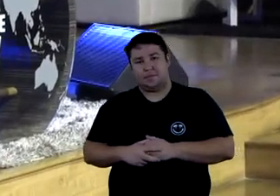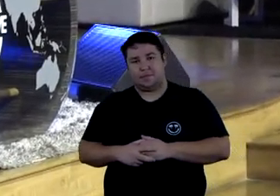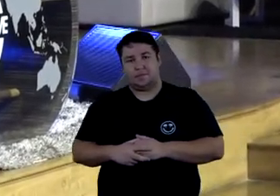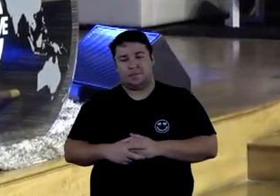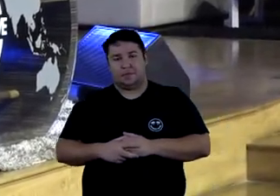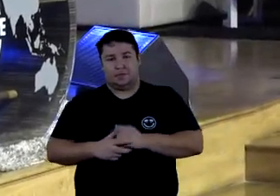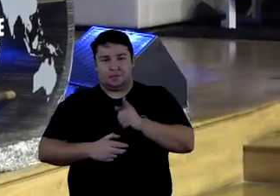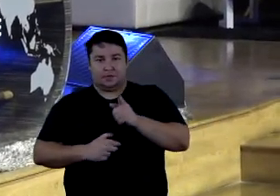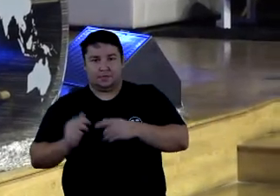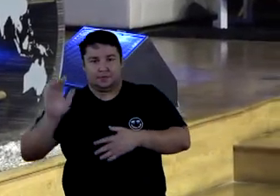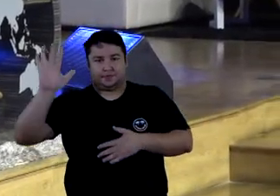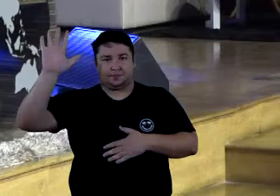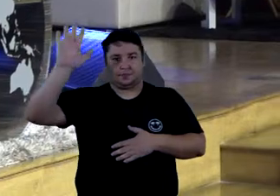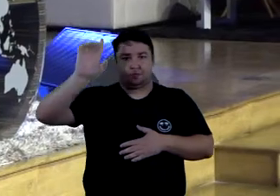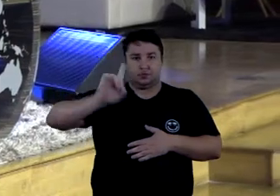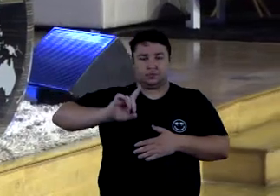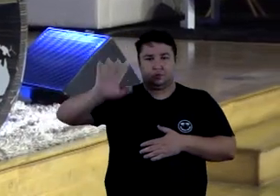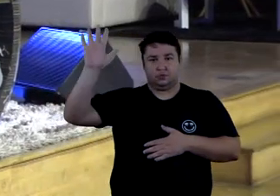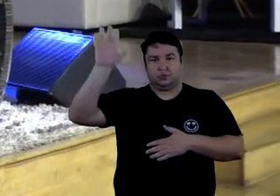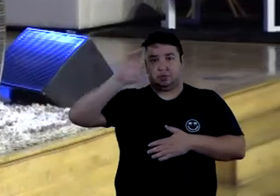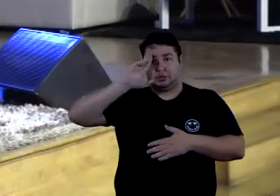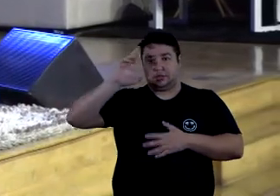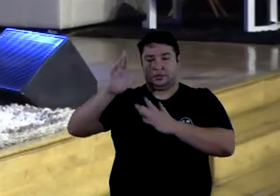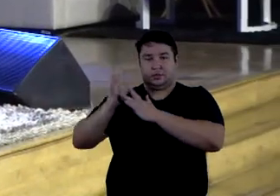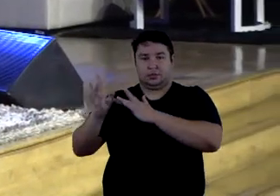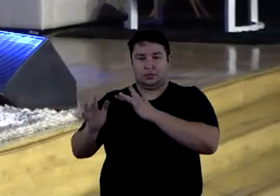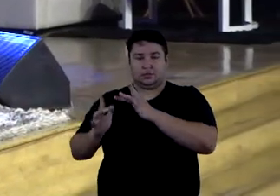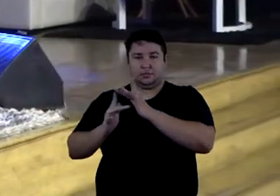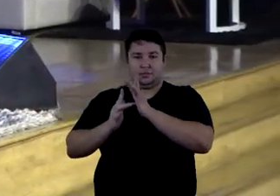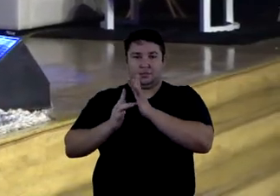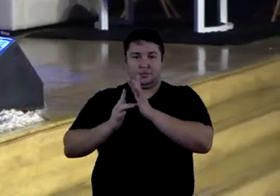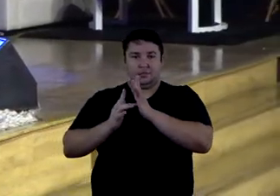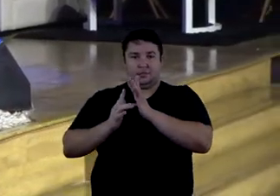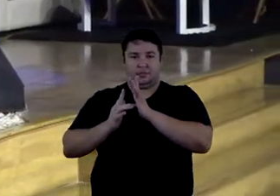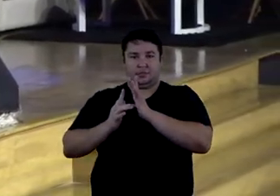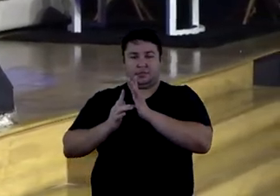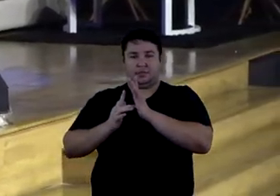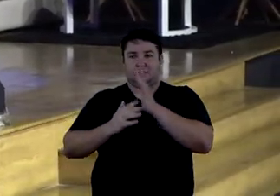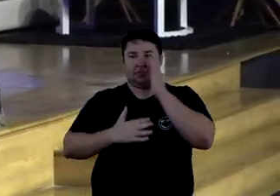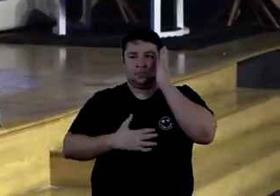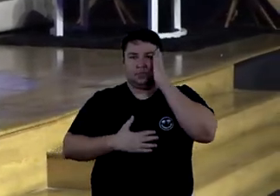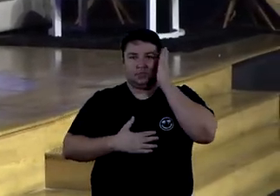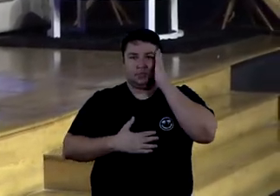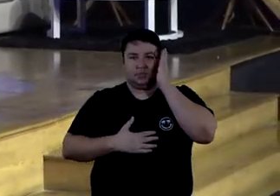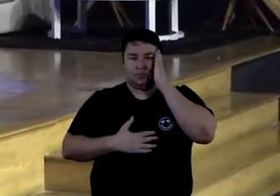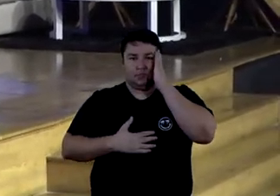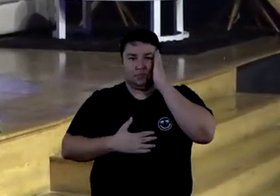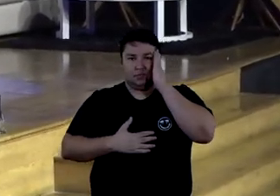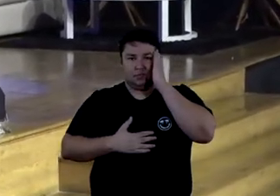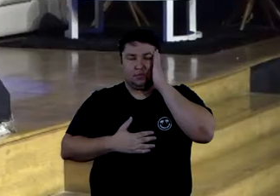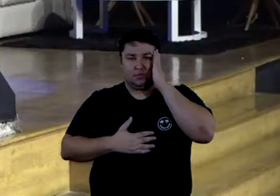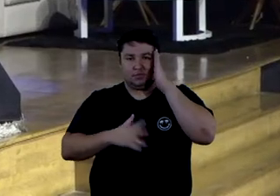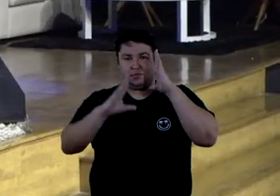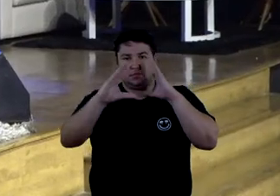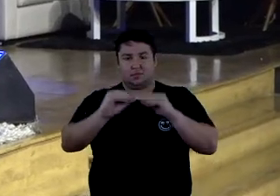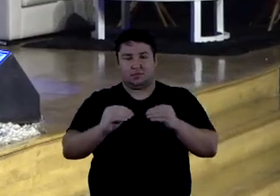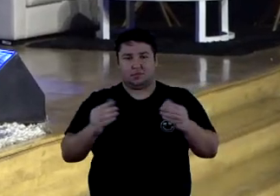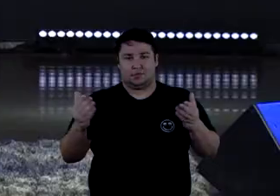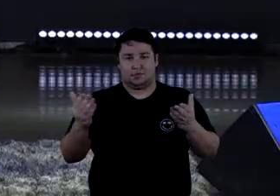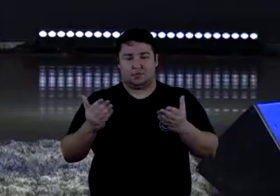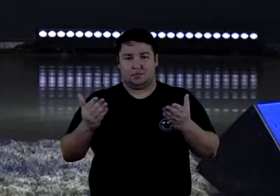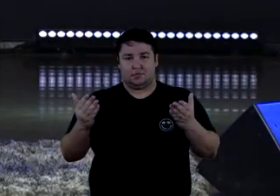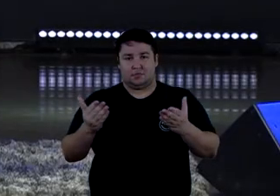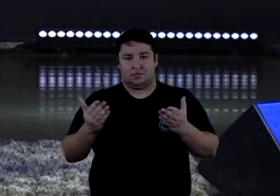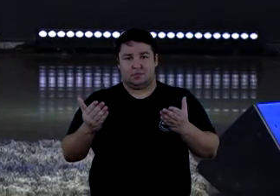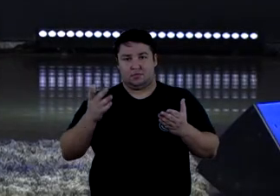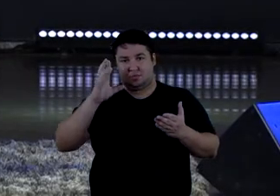Você que levantou a tua mão direita, diga assim: Senhor Jesus. Senhor Jesus. Eu reconheço. Eu reconheço. Nessa noite. Nessa noite.